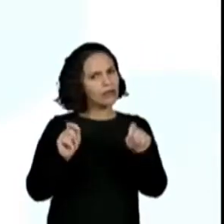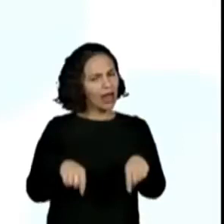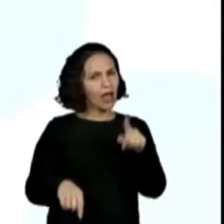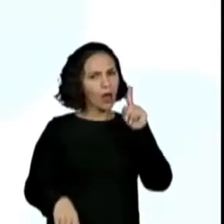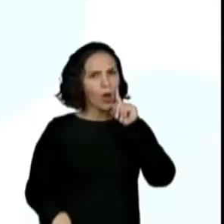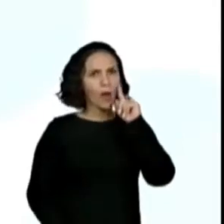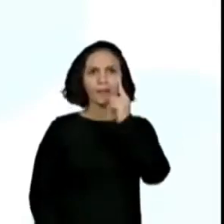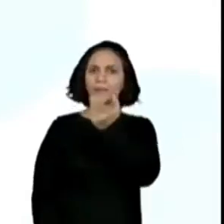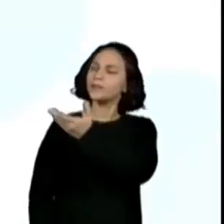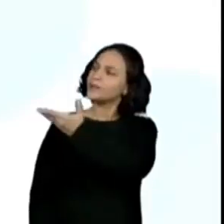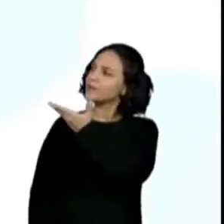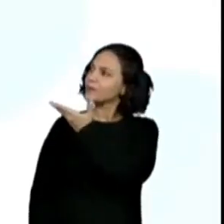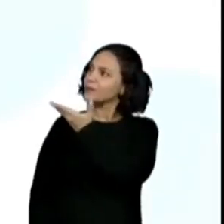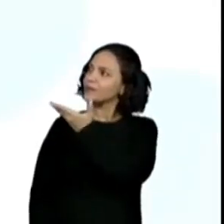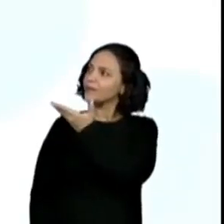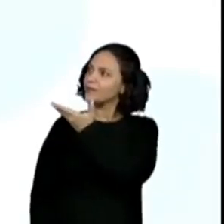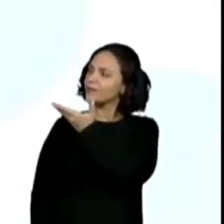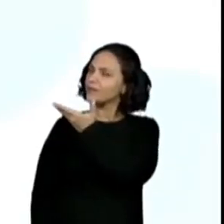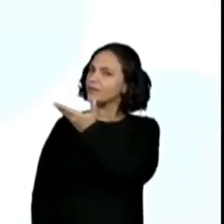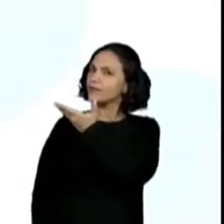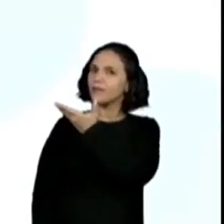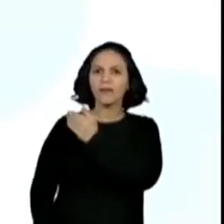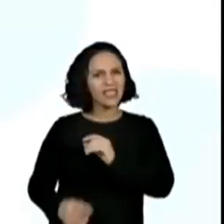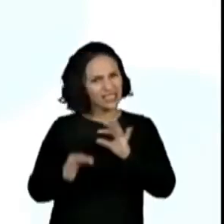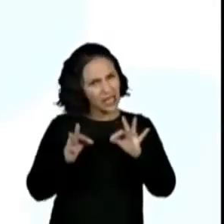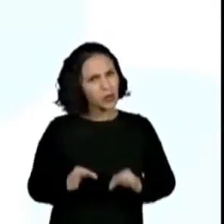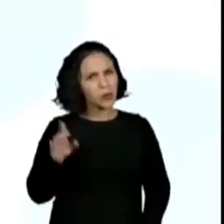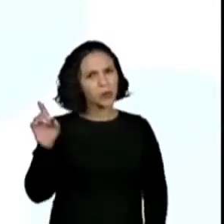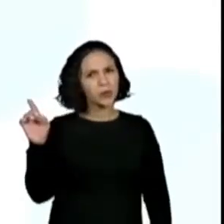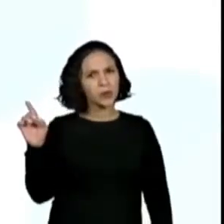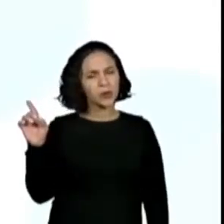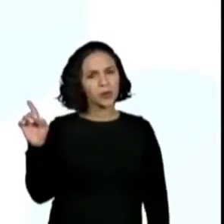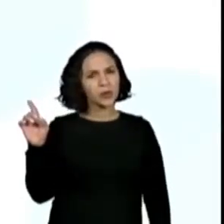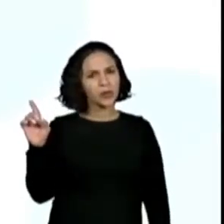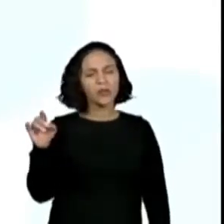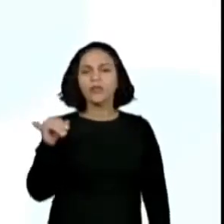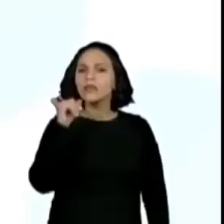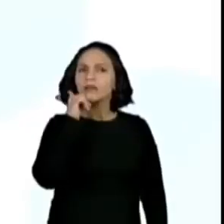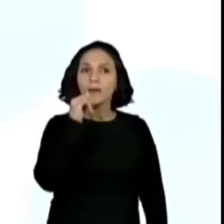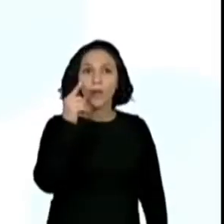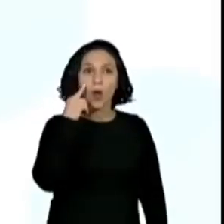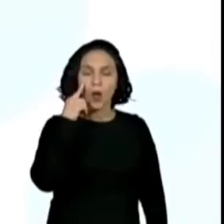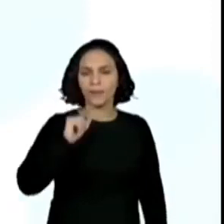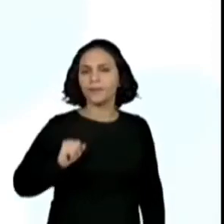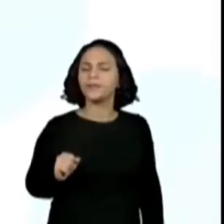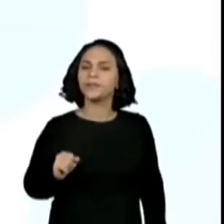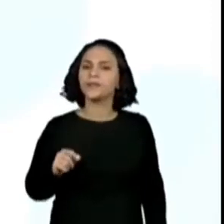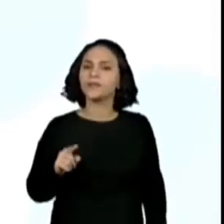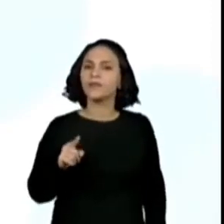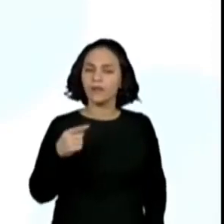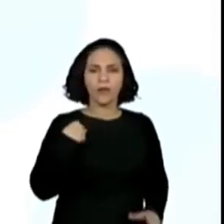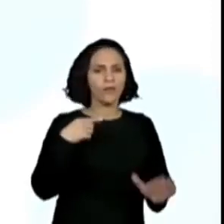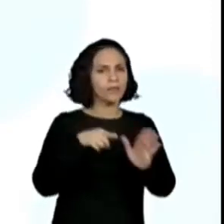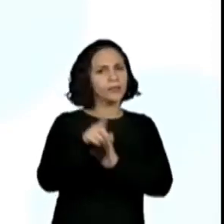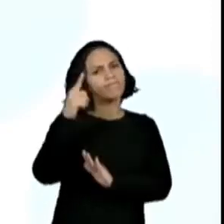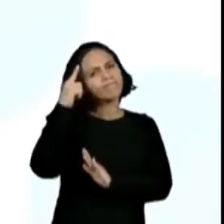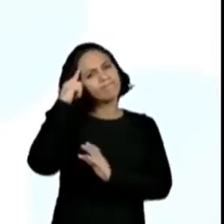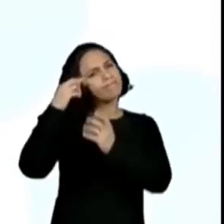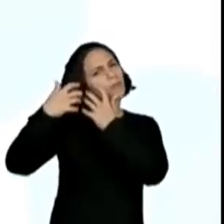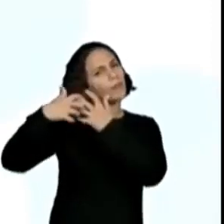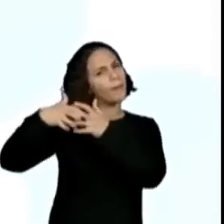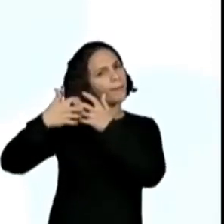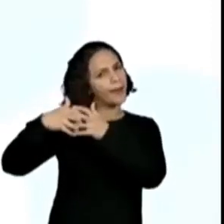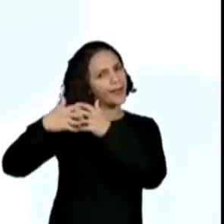olha aqui olha o jeito que o Senor Antônio escreveu será que é correto vamos lá aluno do quto ano já vamos começar